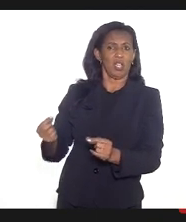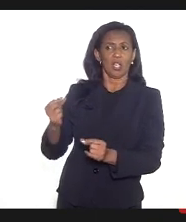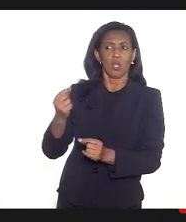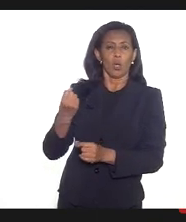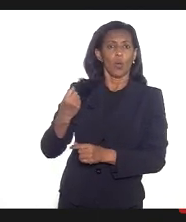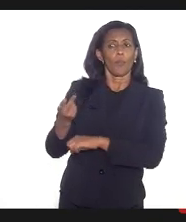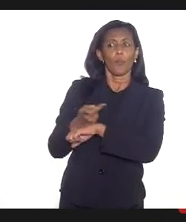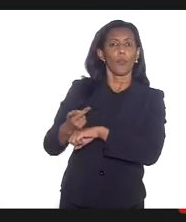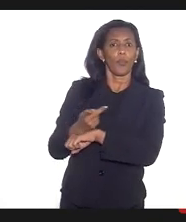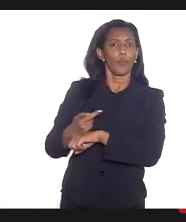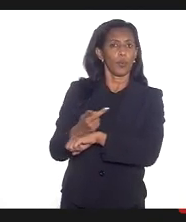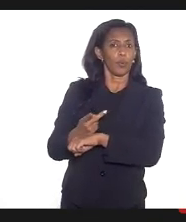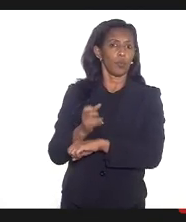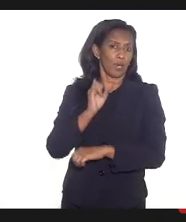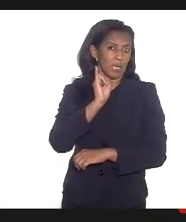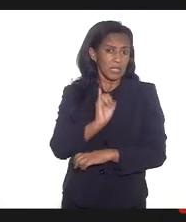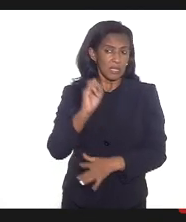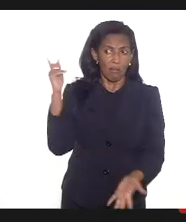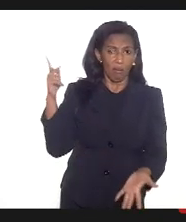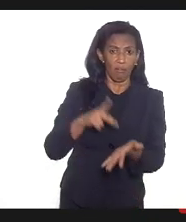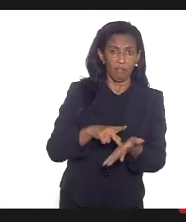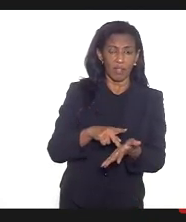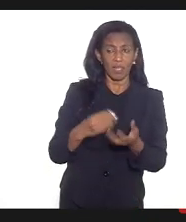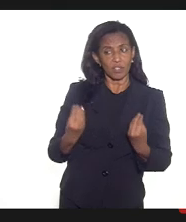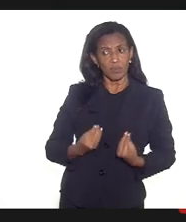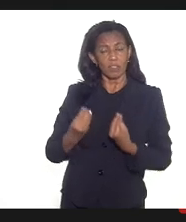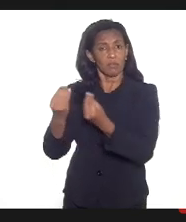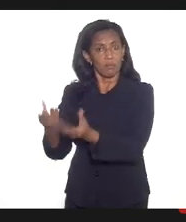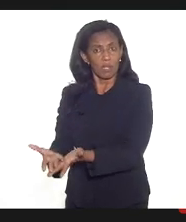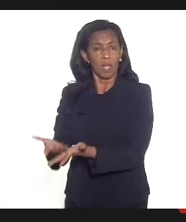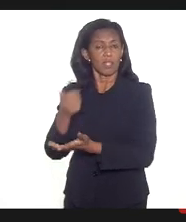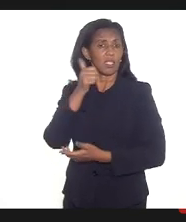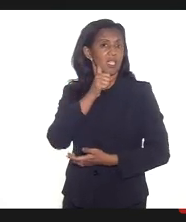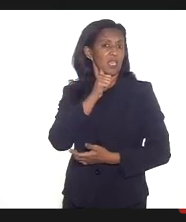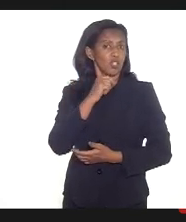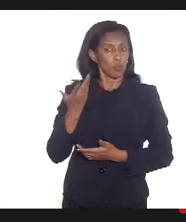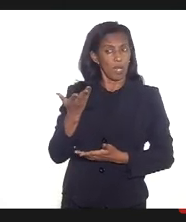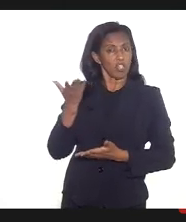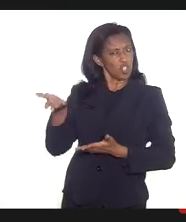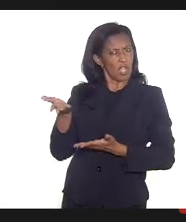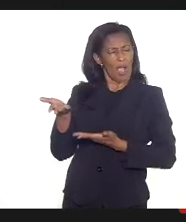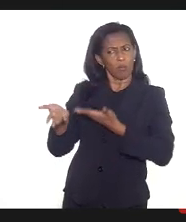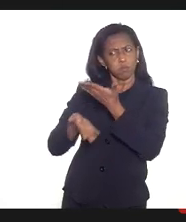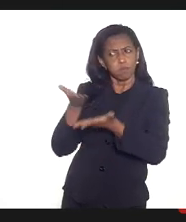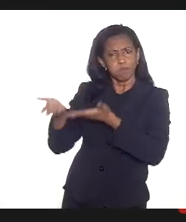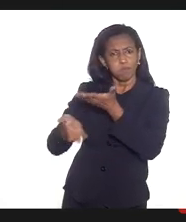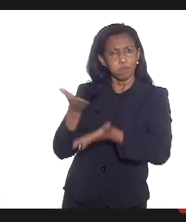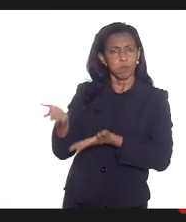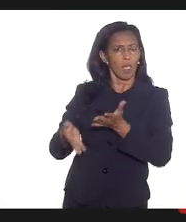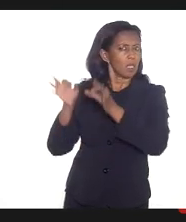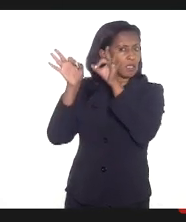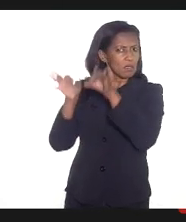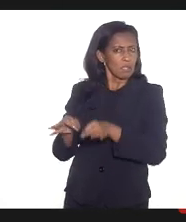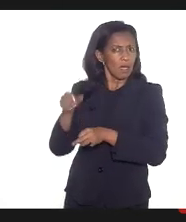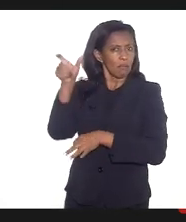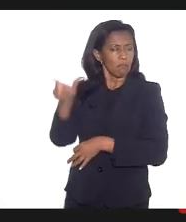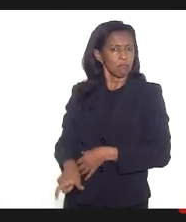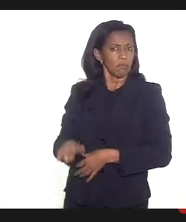se Assassinas estivessem sendo de fato oferecidas e as mulheres são orientadas e devidamente